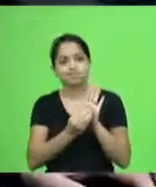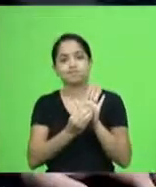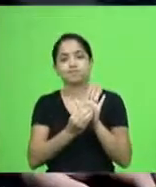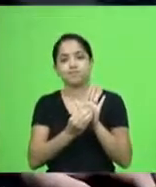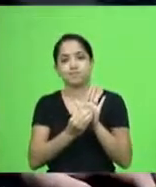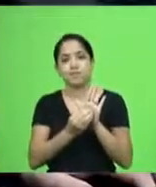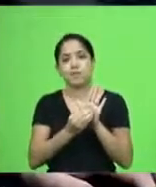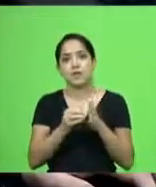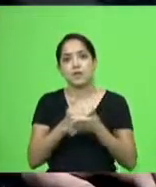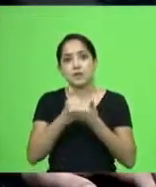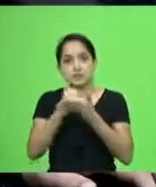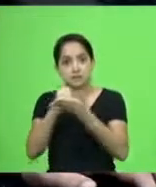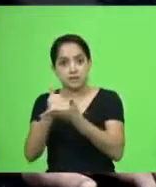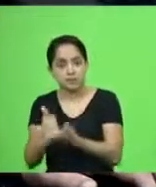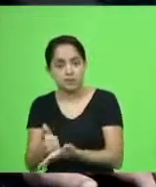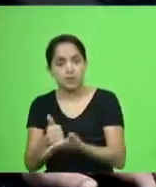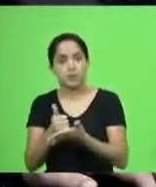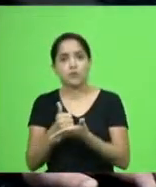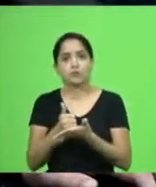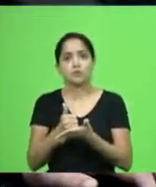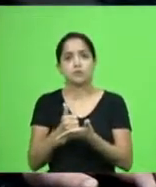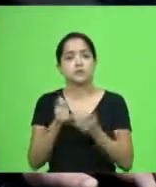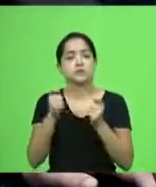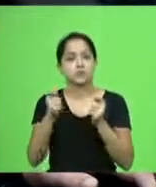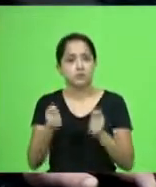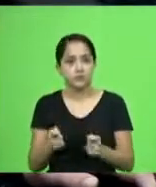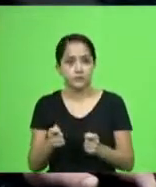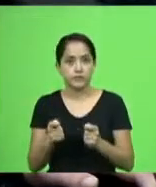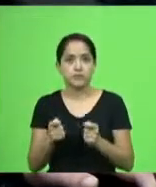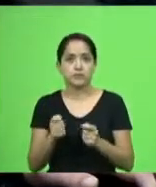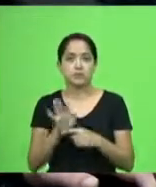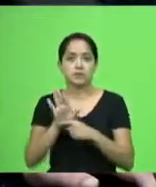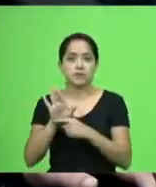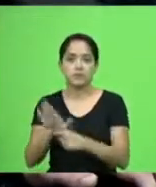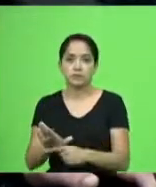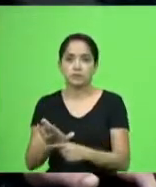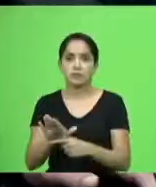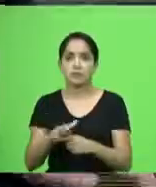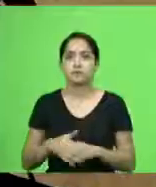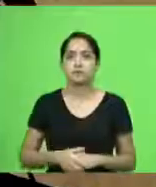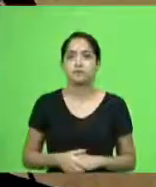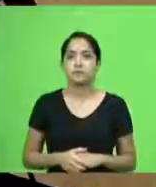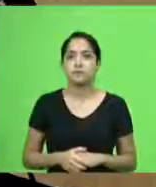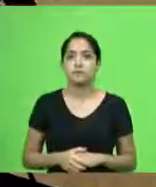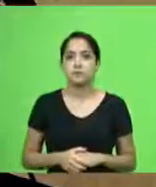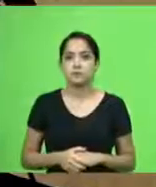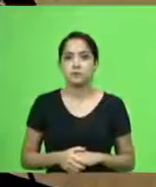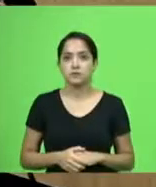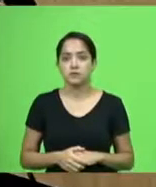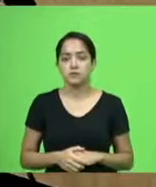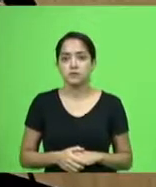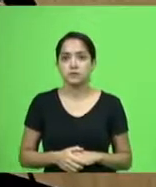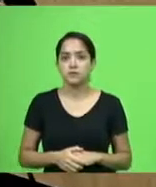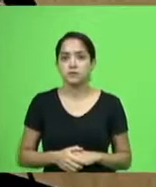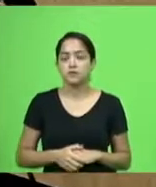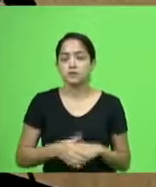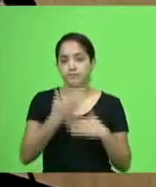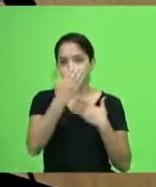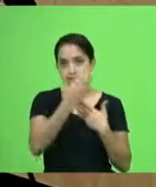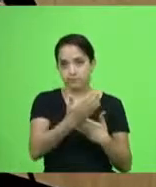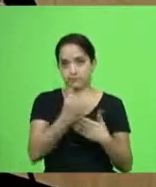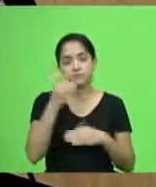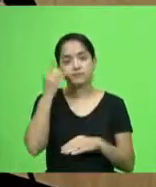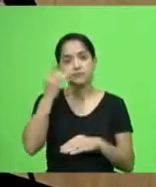na defesa da criança e do adolescente. Estaremos firmes nessa missão. Muito obrigado, senhor presidente. Muito obrigado, deputado